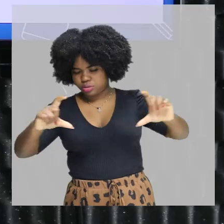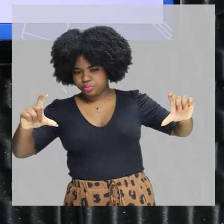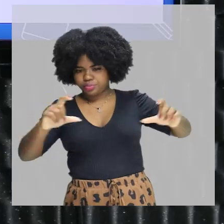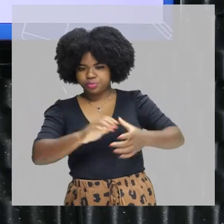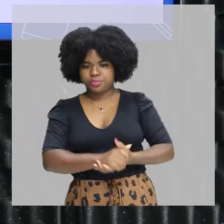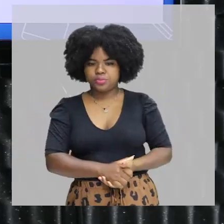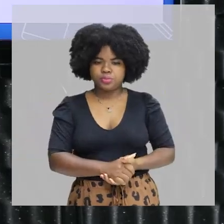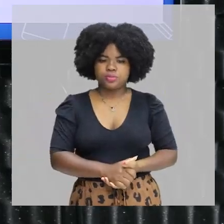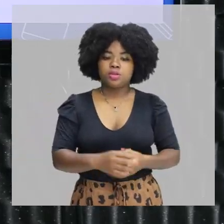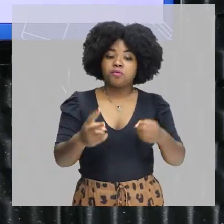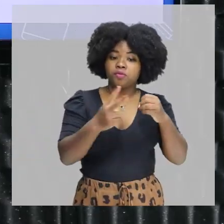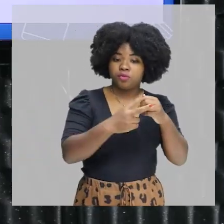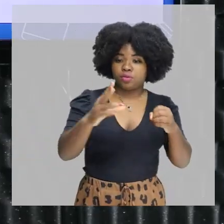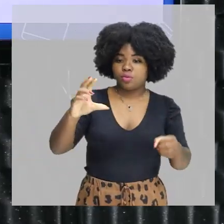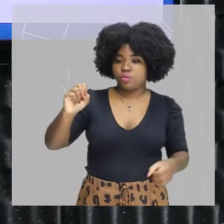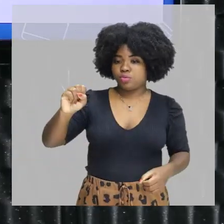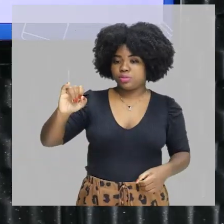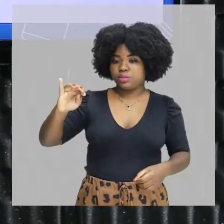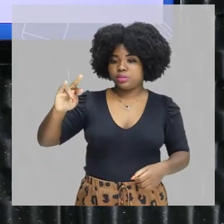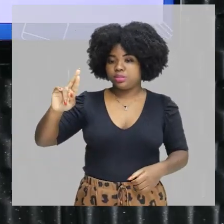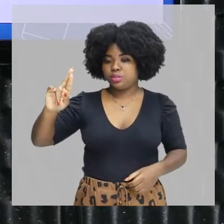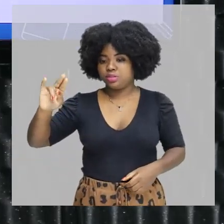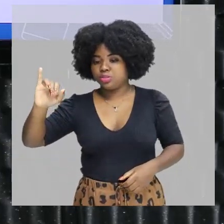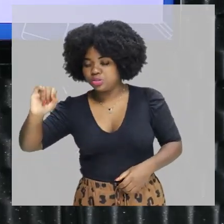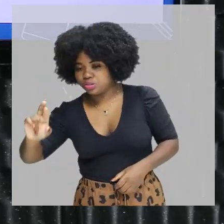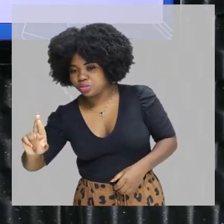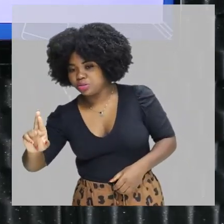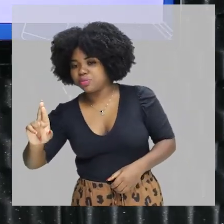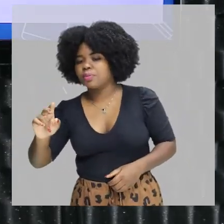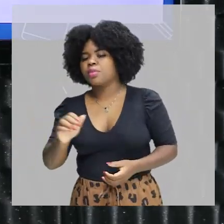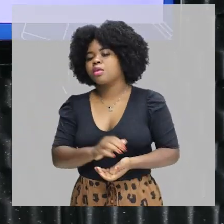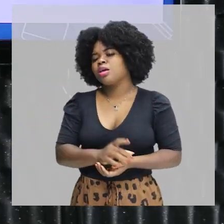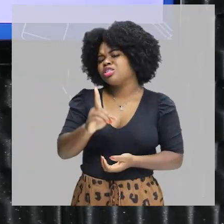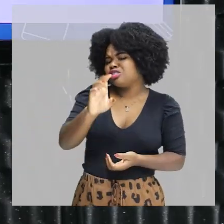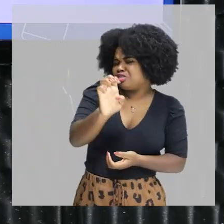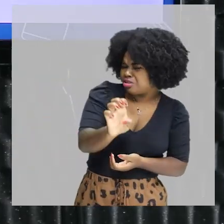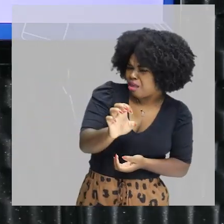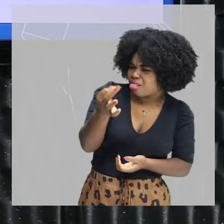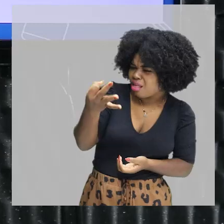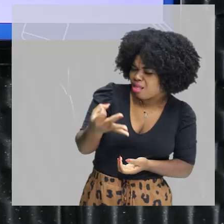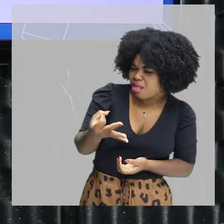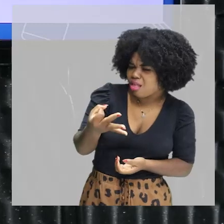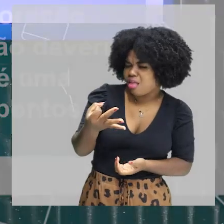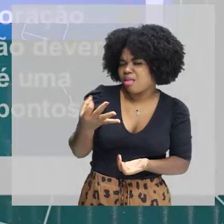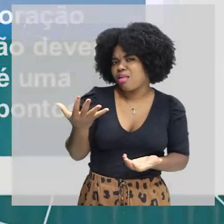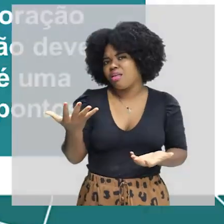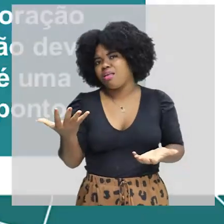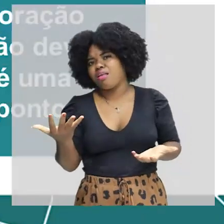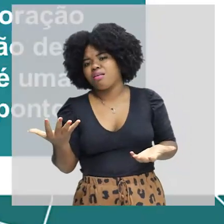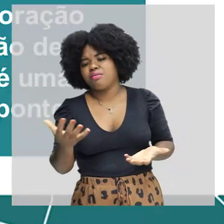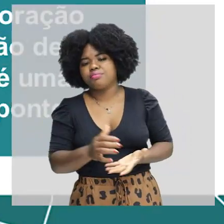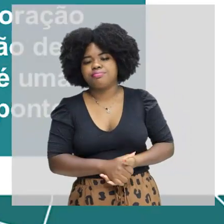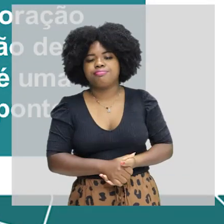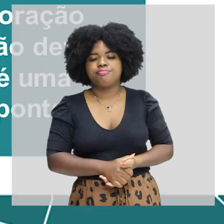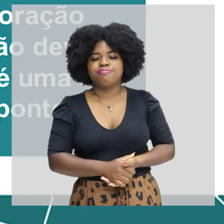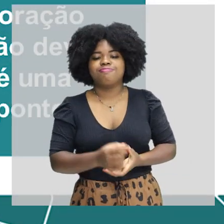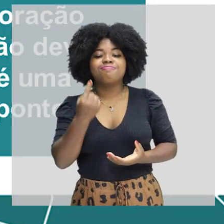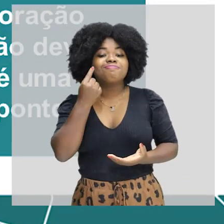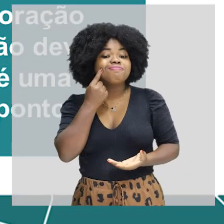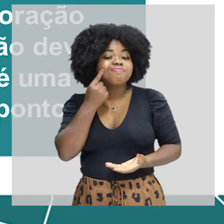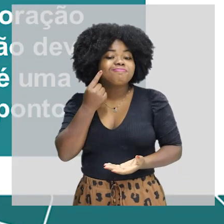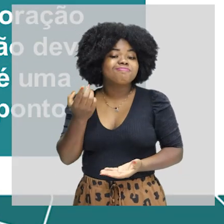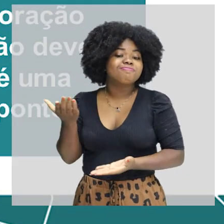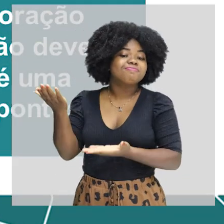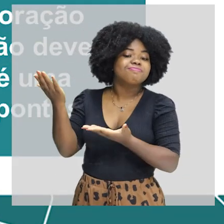Consistir é o verbo aqui, por exemplo, você pode pensar. Consiste de, tá certo isso aí? Né? Vamos